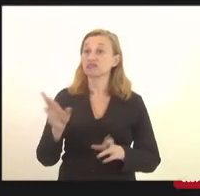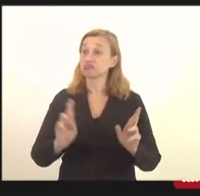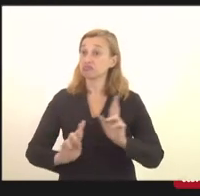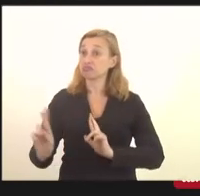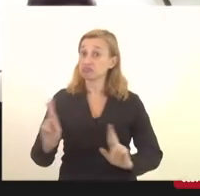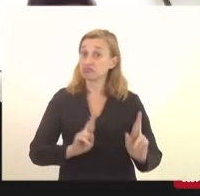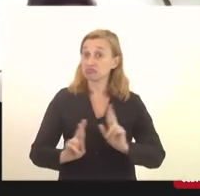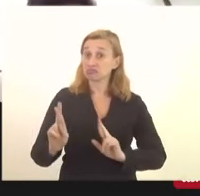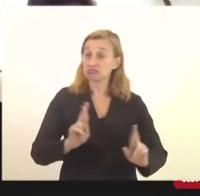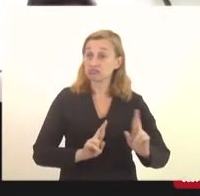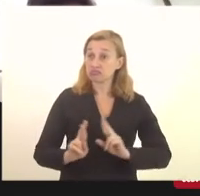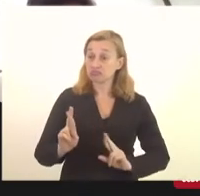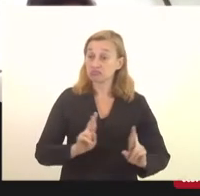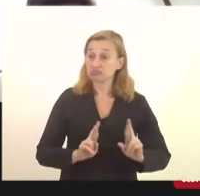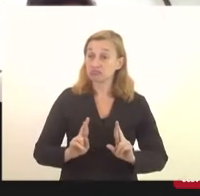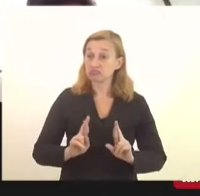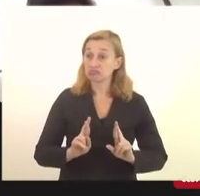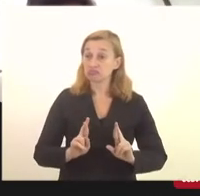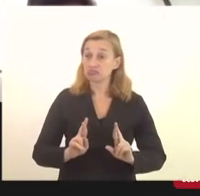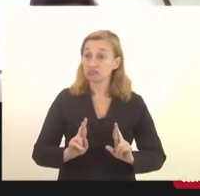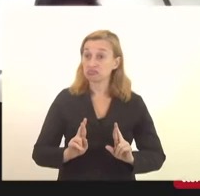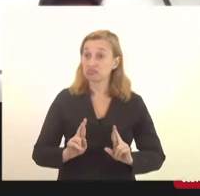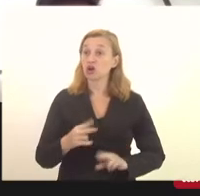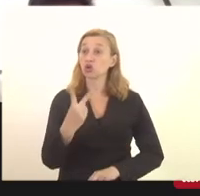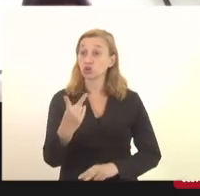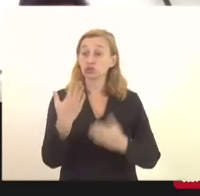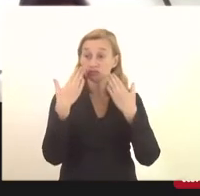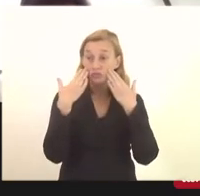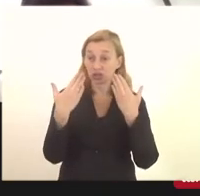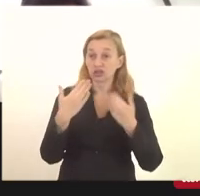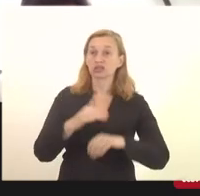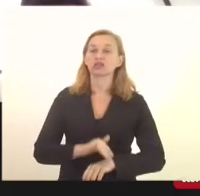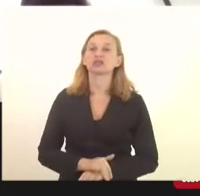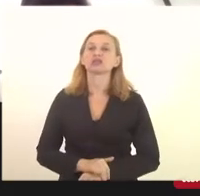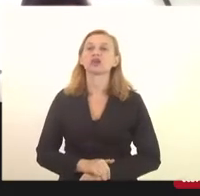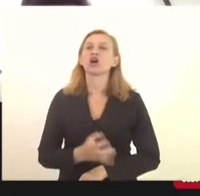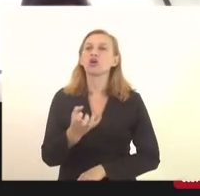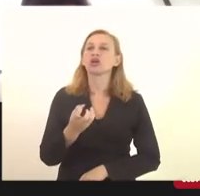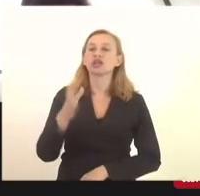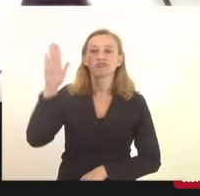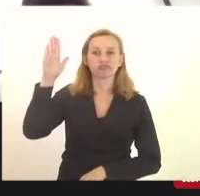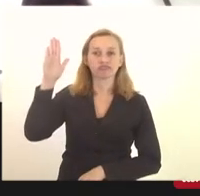relação aos nossos expositores. Eu gostaria de fazer uma pergunta.